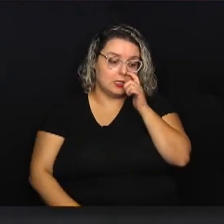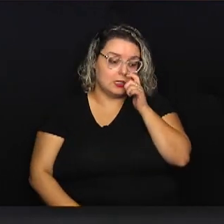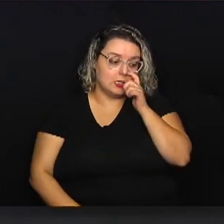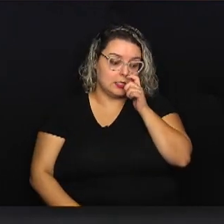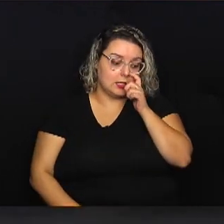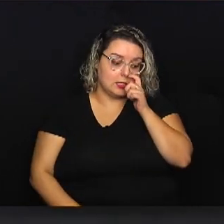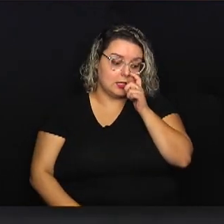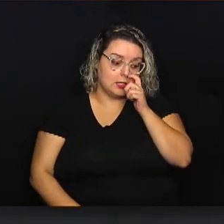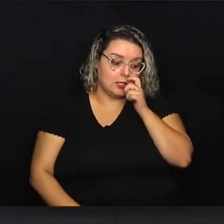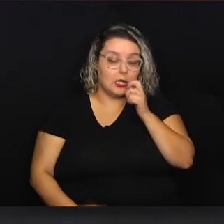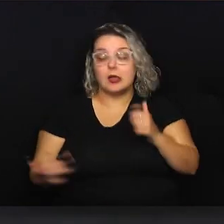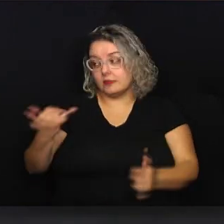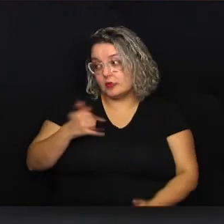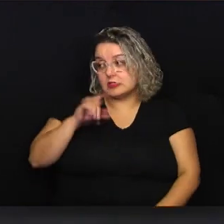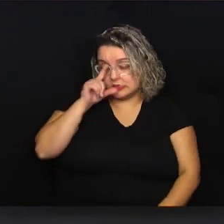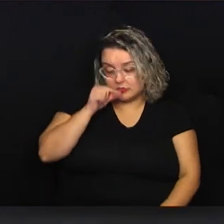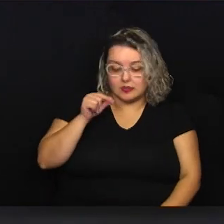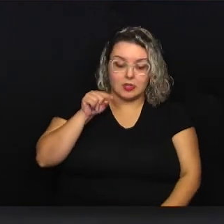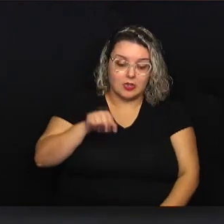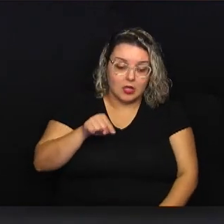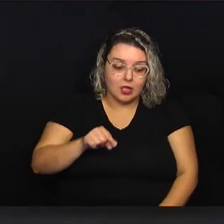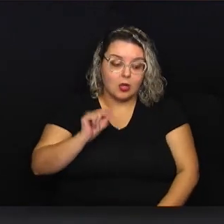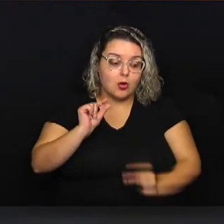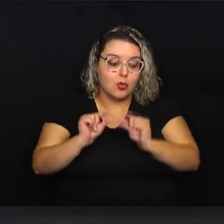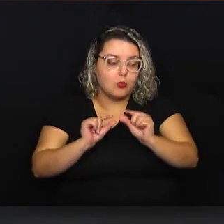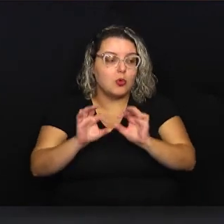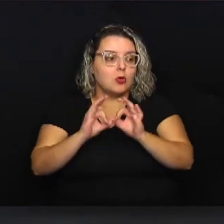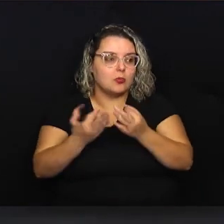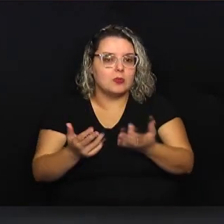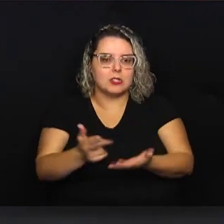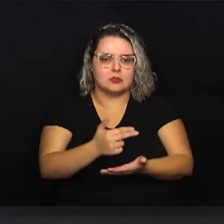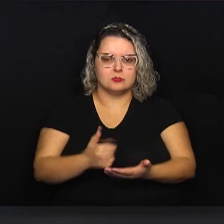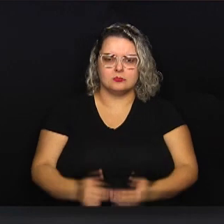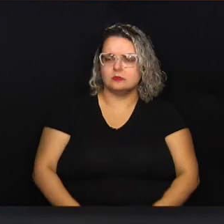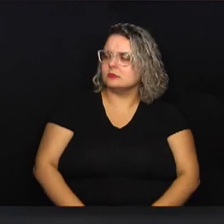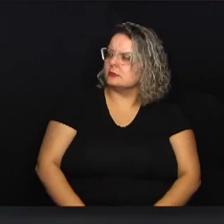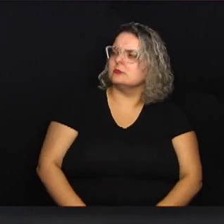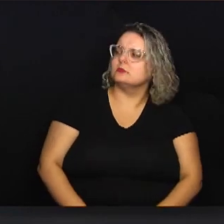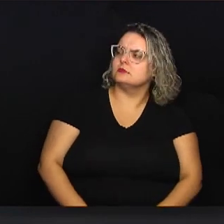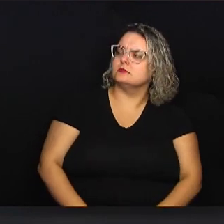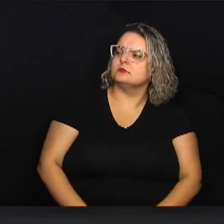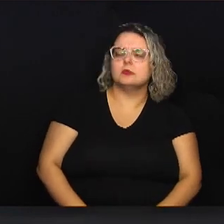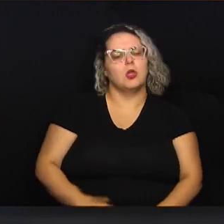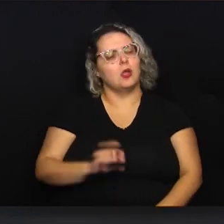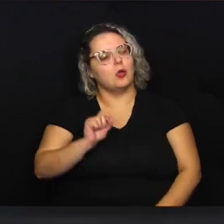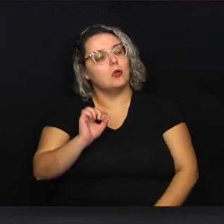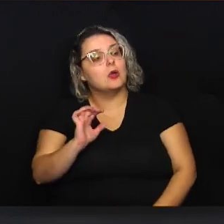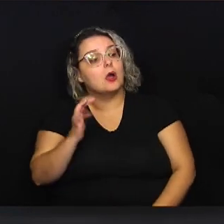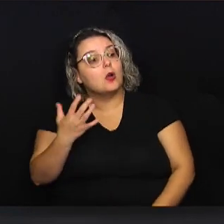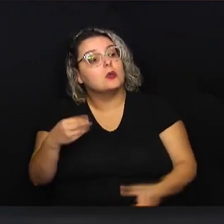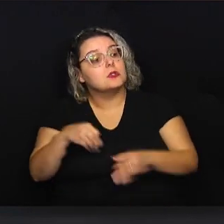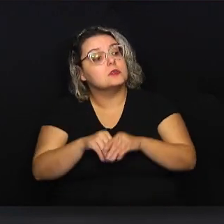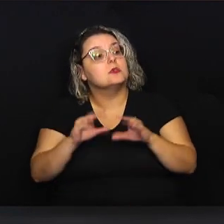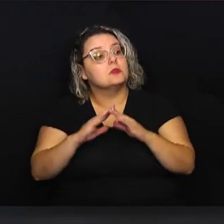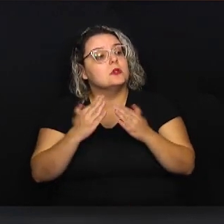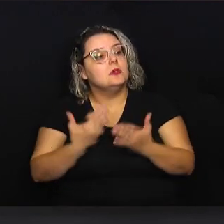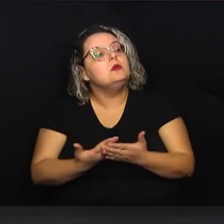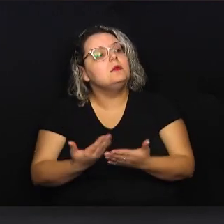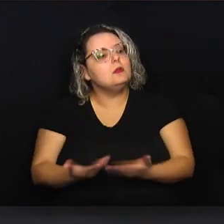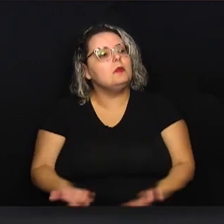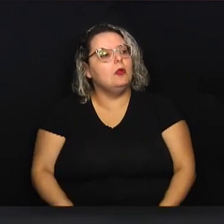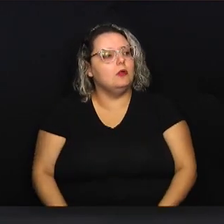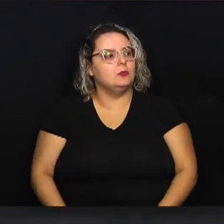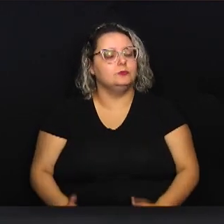Salvetti, aqui fala um pouco a realidade da família esse desenho. O que acontece na casa, das